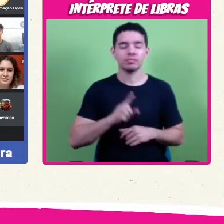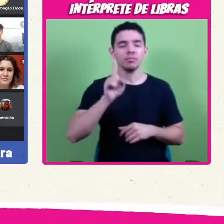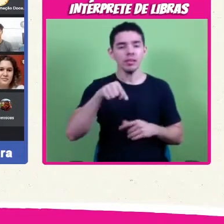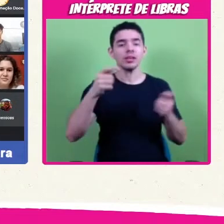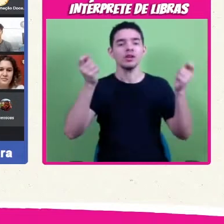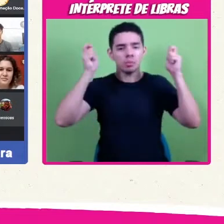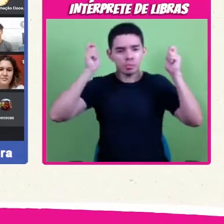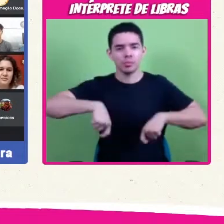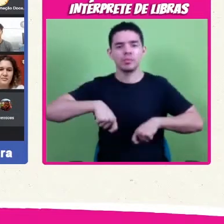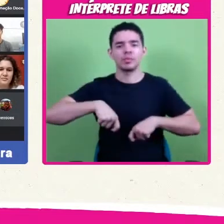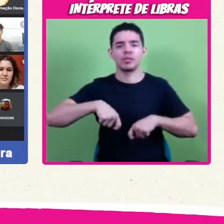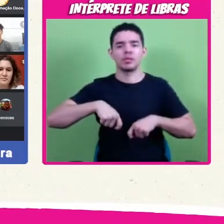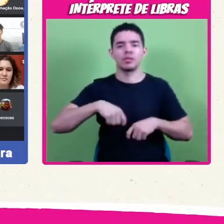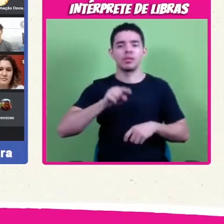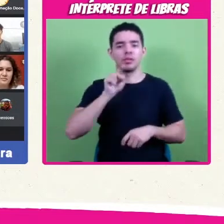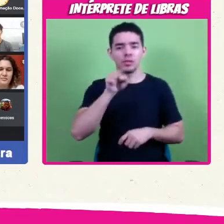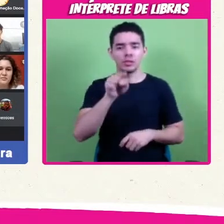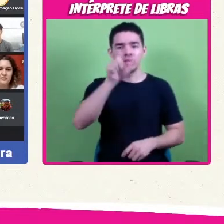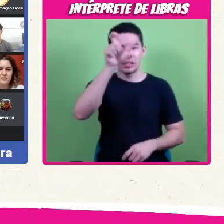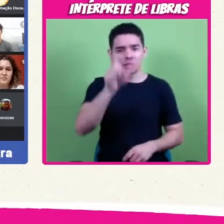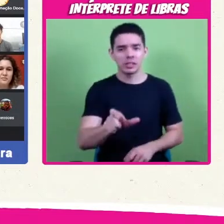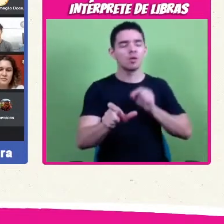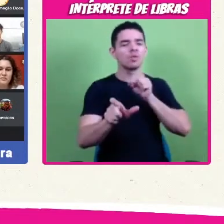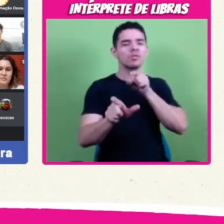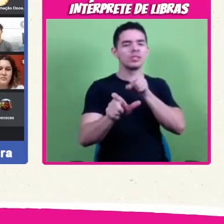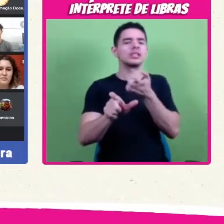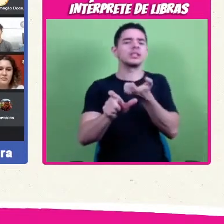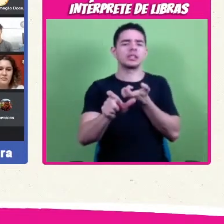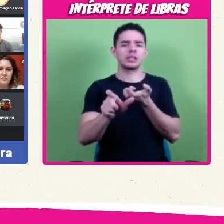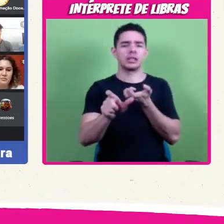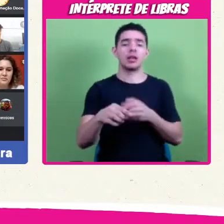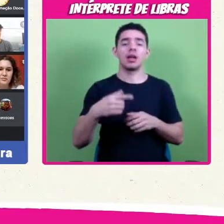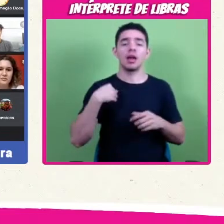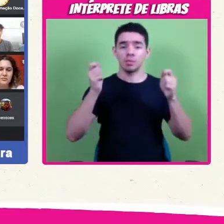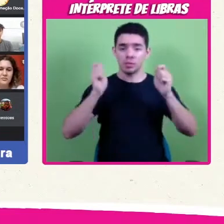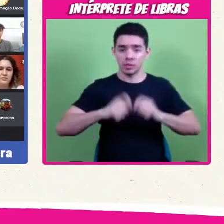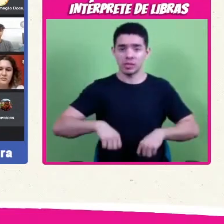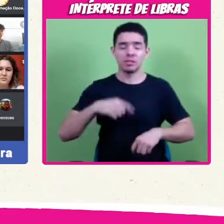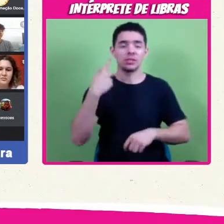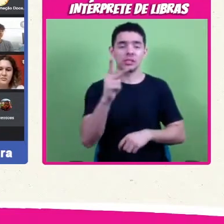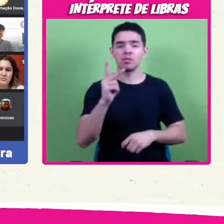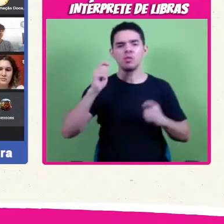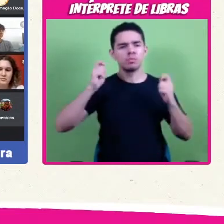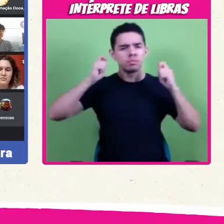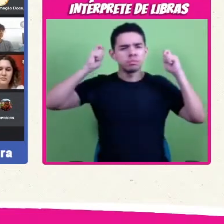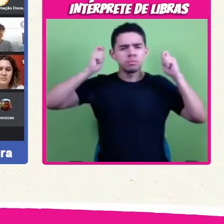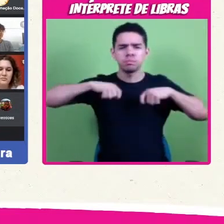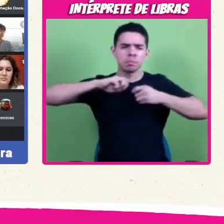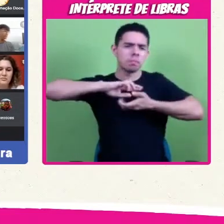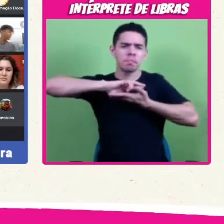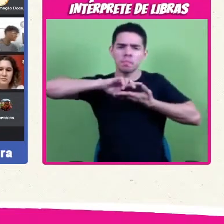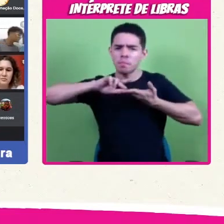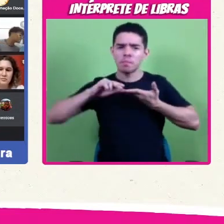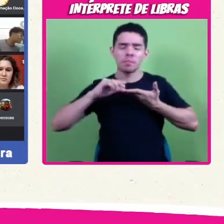possível você ser o que você quiser, é possível pegar suas potencialidades e transformar nas coisas mais